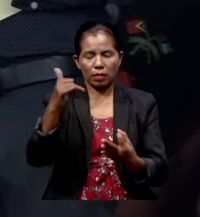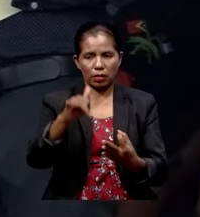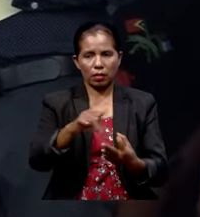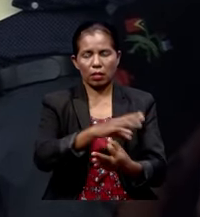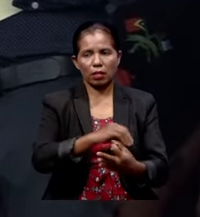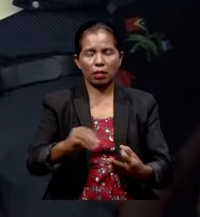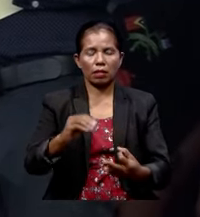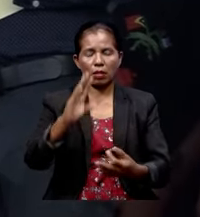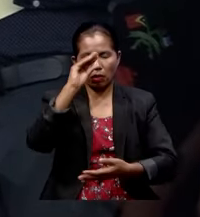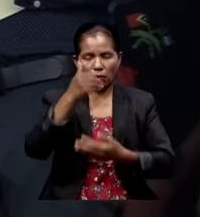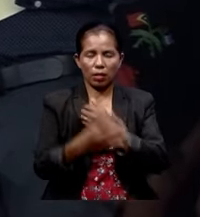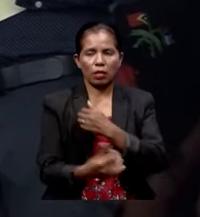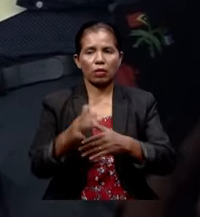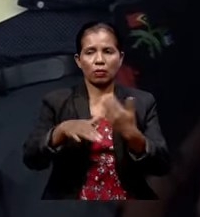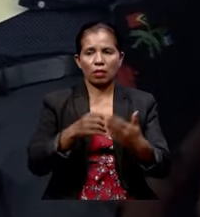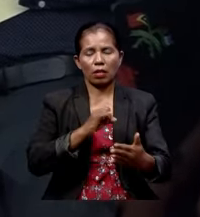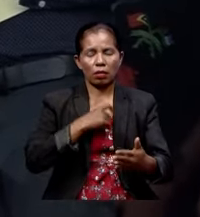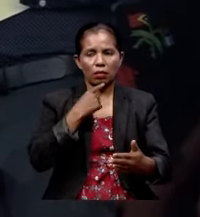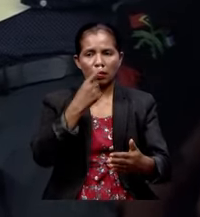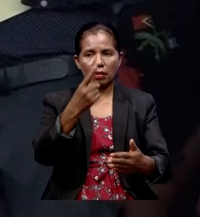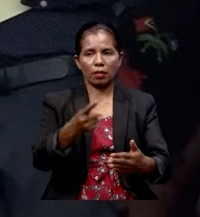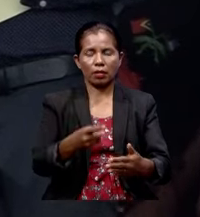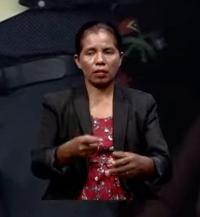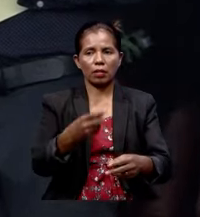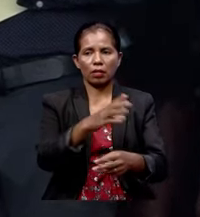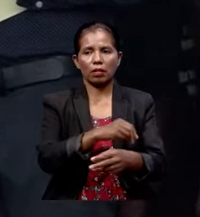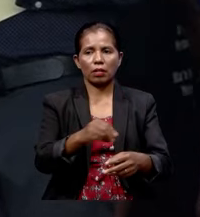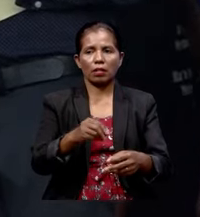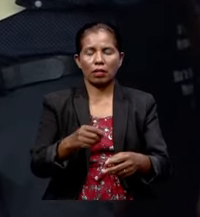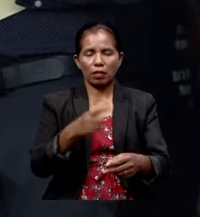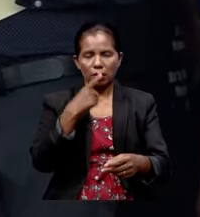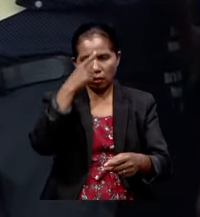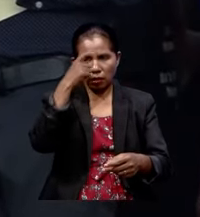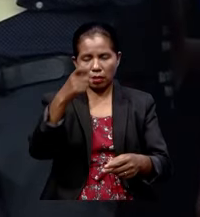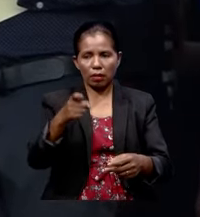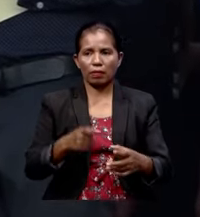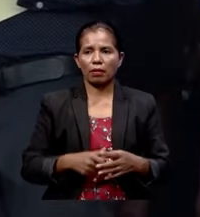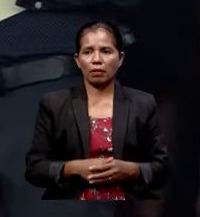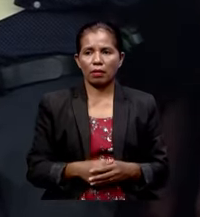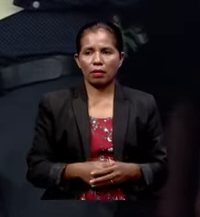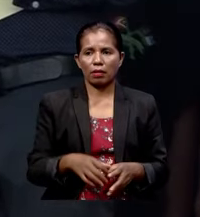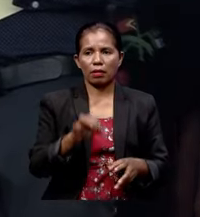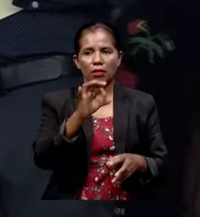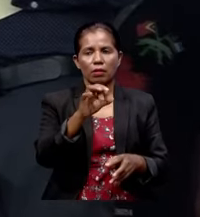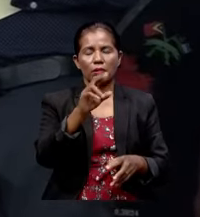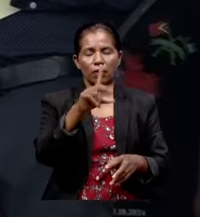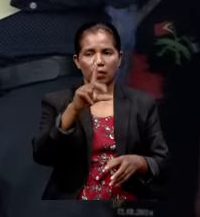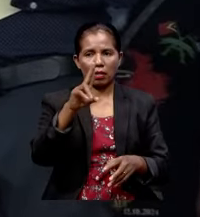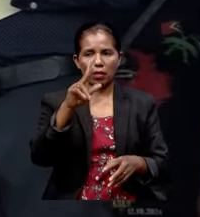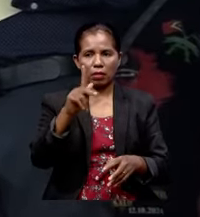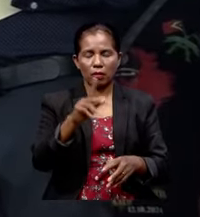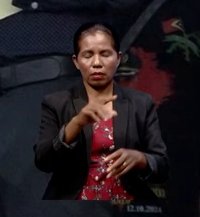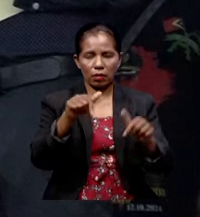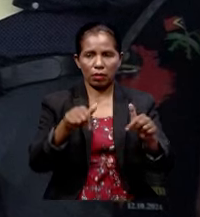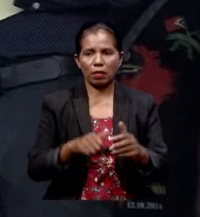o antiaxira. E a nea, a la temi, falo, tamba, infelizmente, falo, aí a nea. Então,